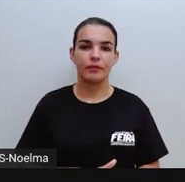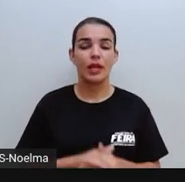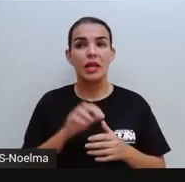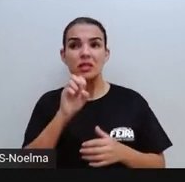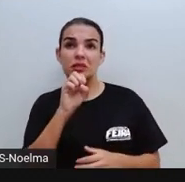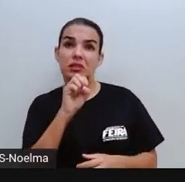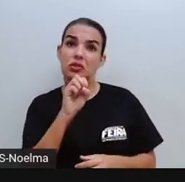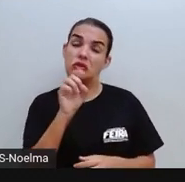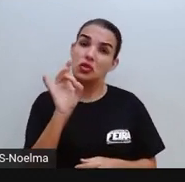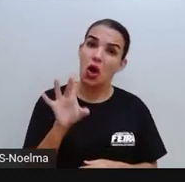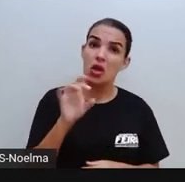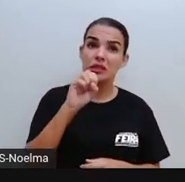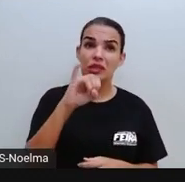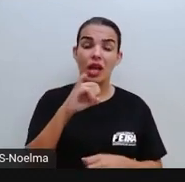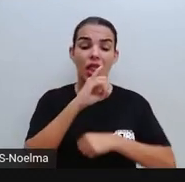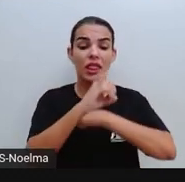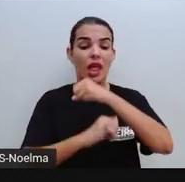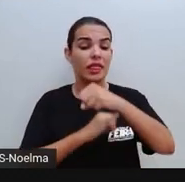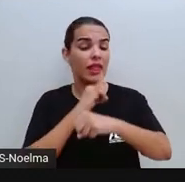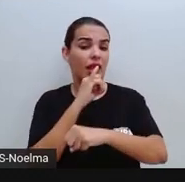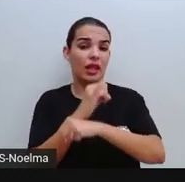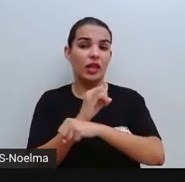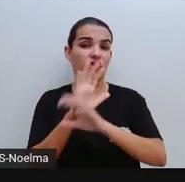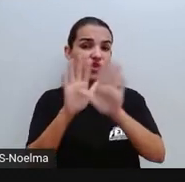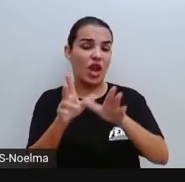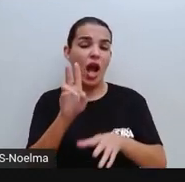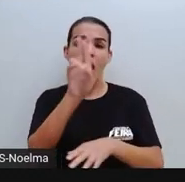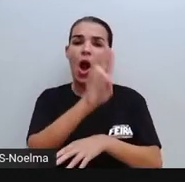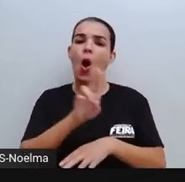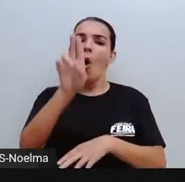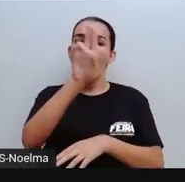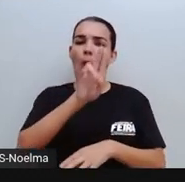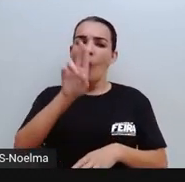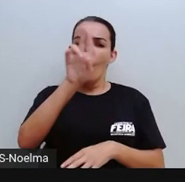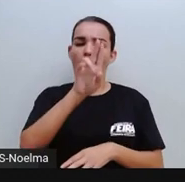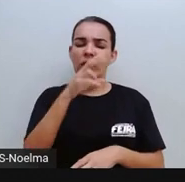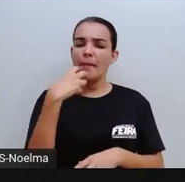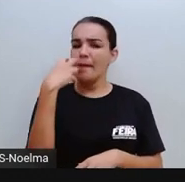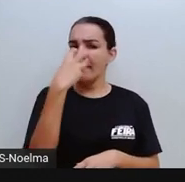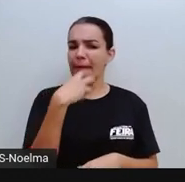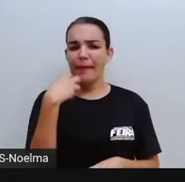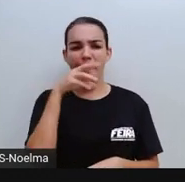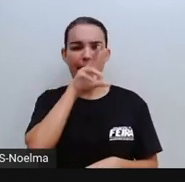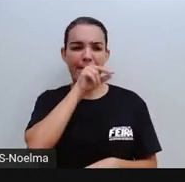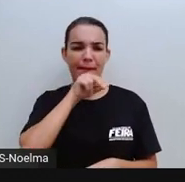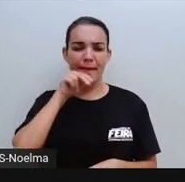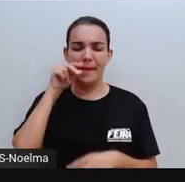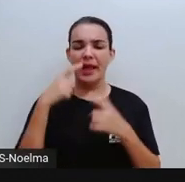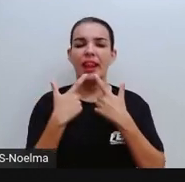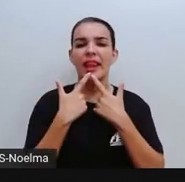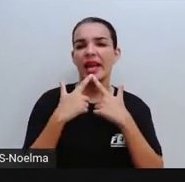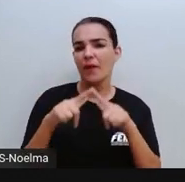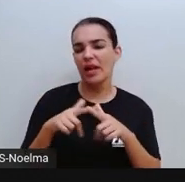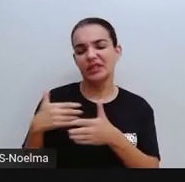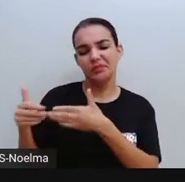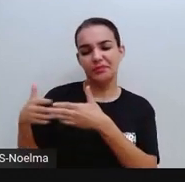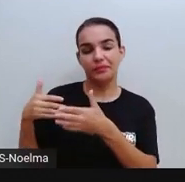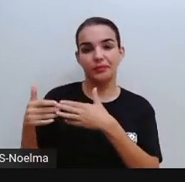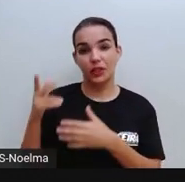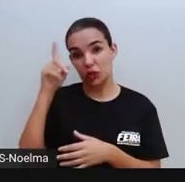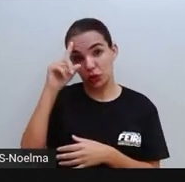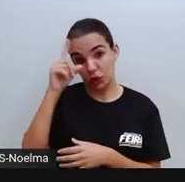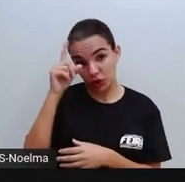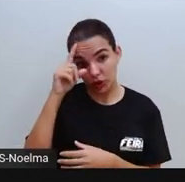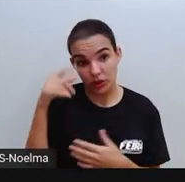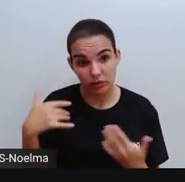pode ser um jornal mesmo que já use esse tipo né de linguagem mais informal então por